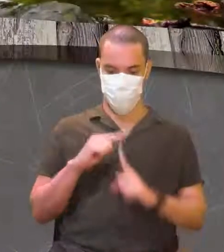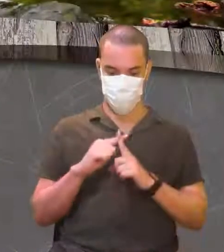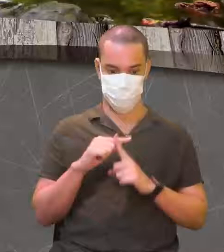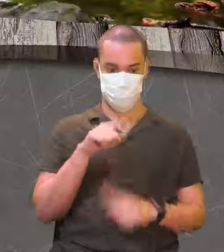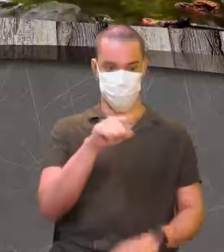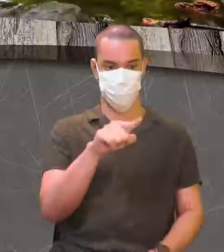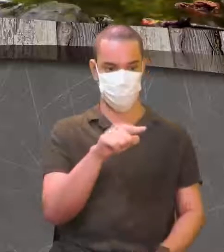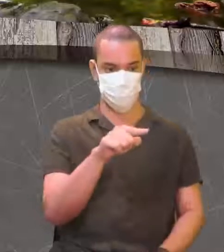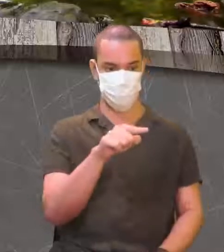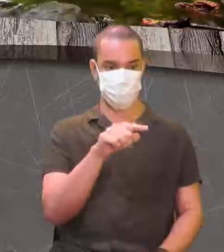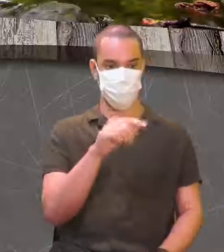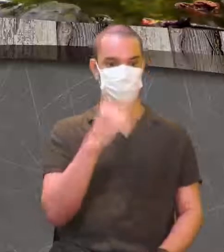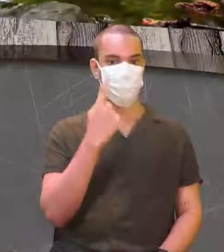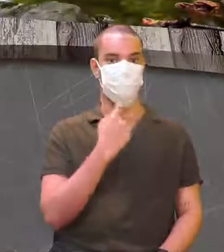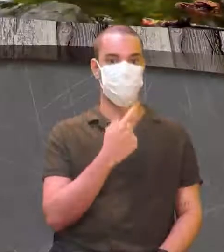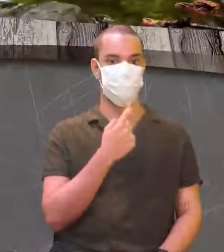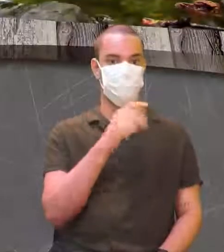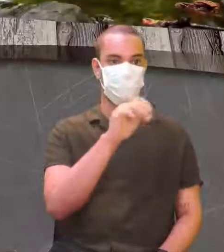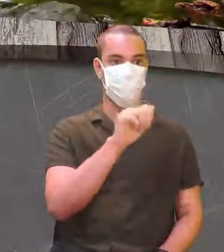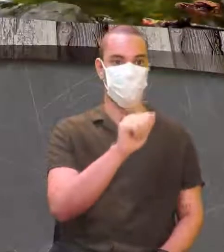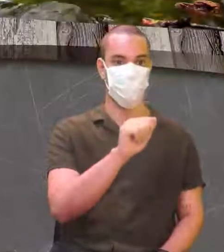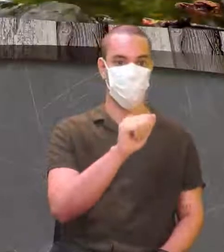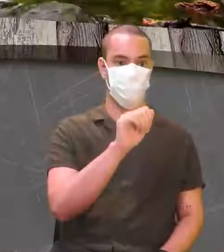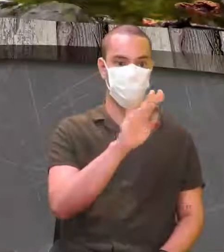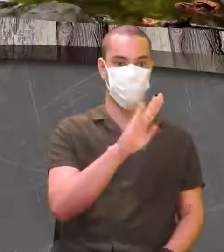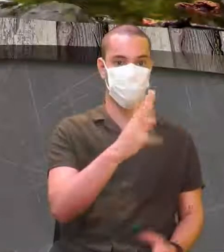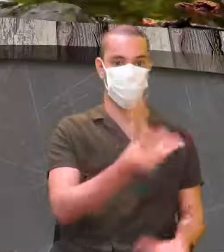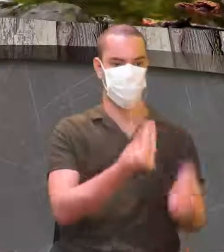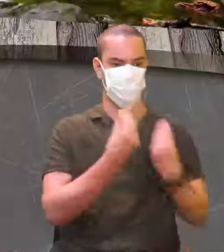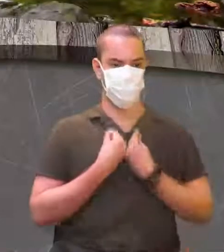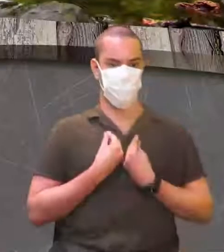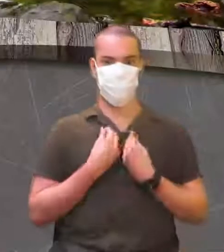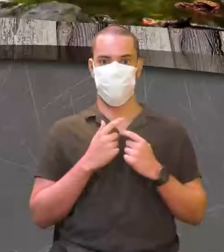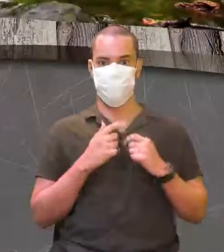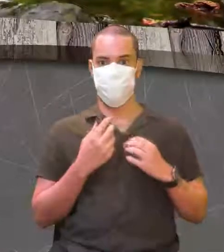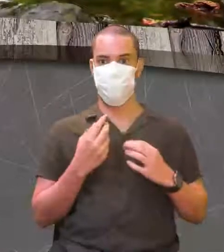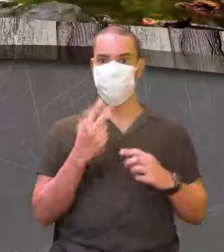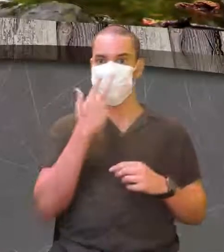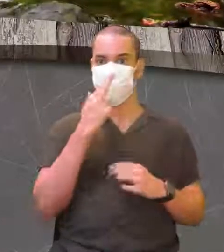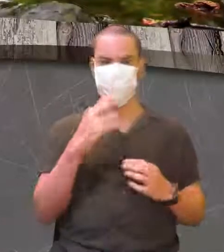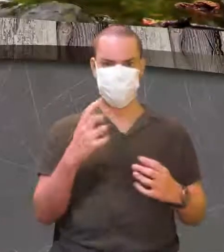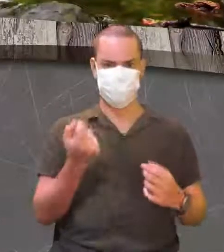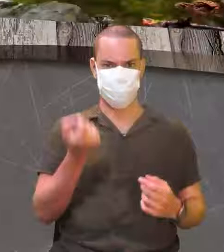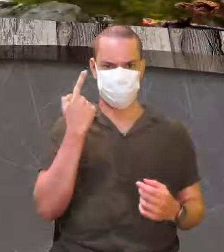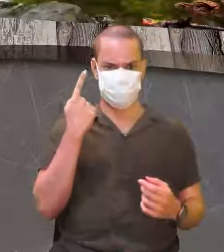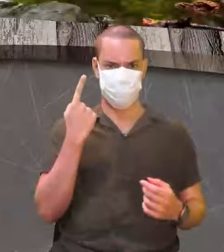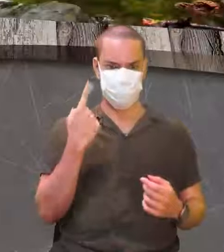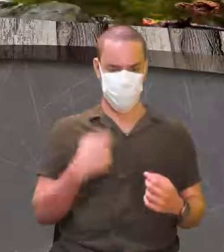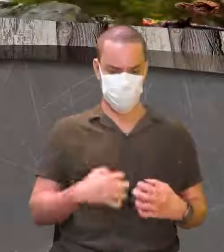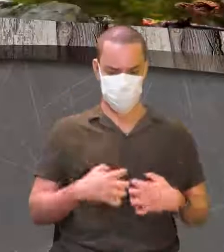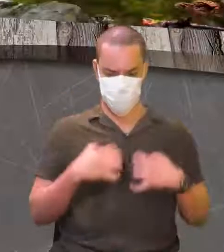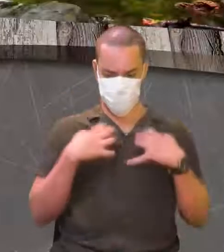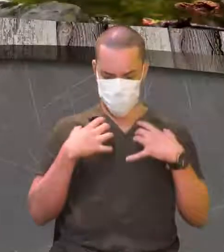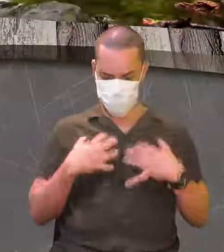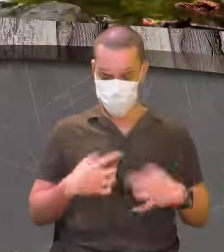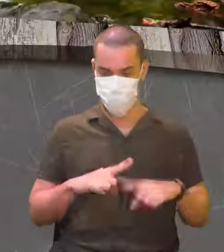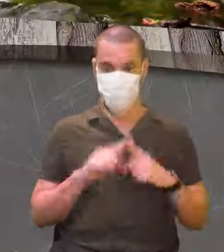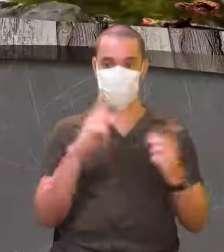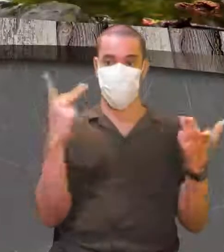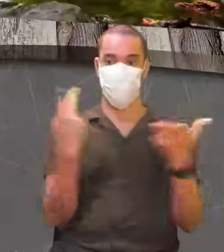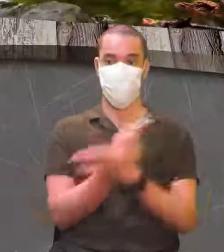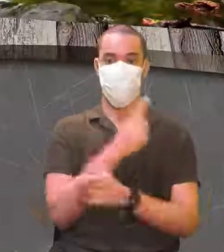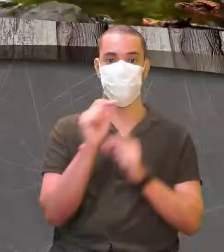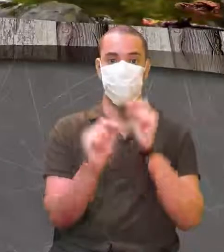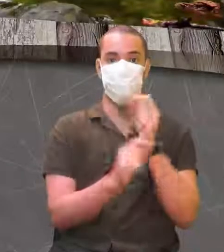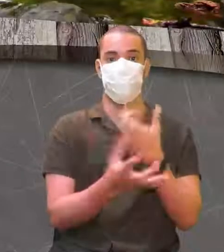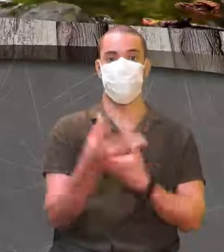tipo dela, é como se fosse um agente estranho invadindo aquele corpo. Ele vai reagir. Só que isso vai